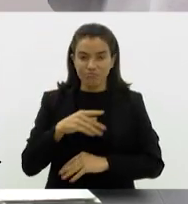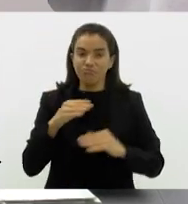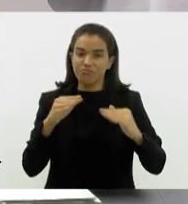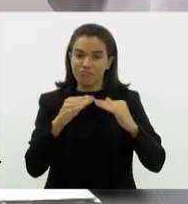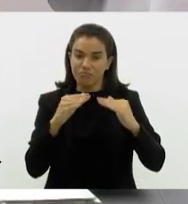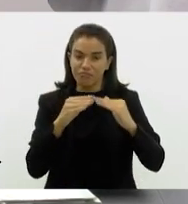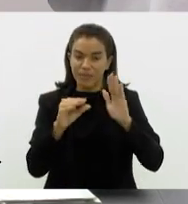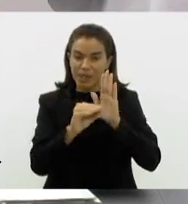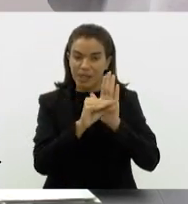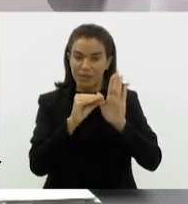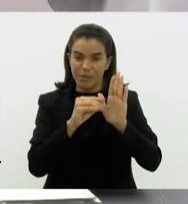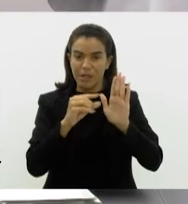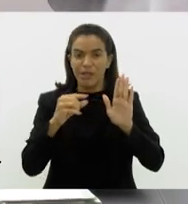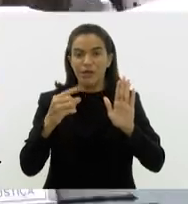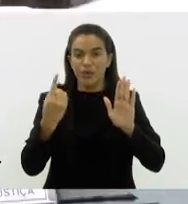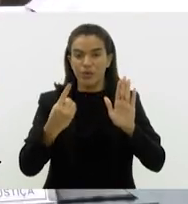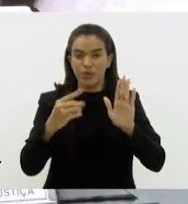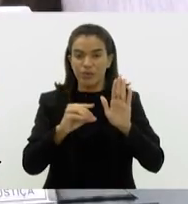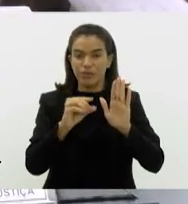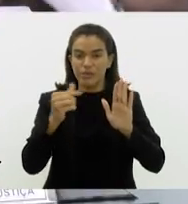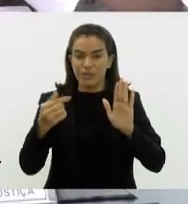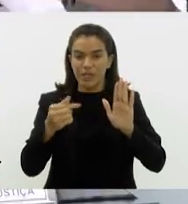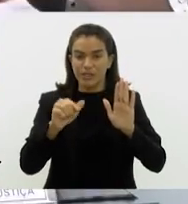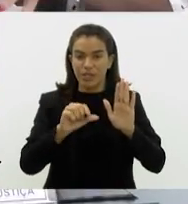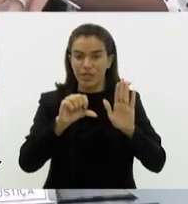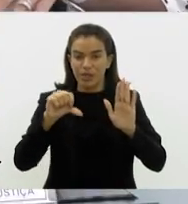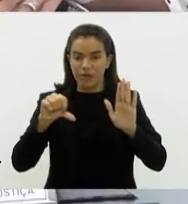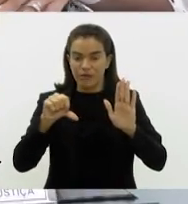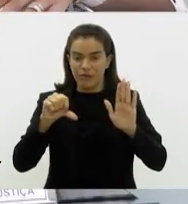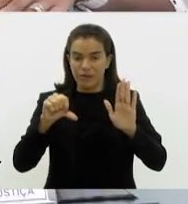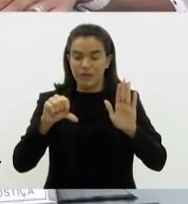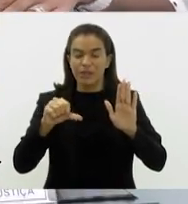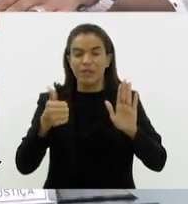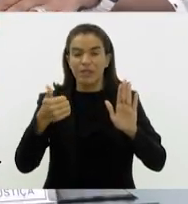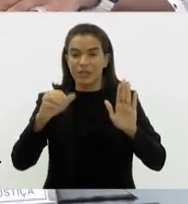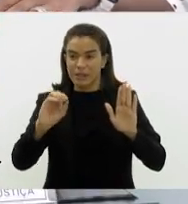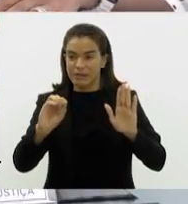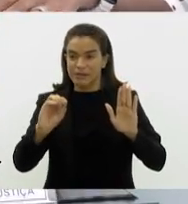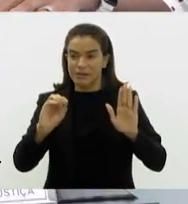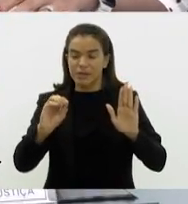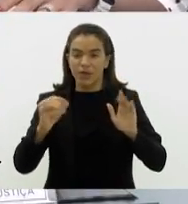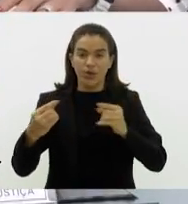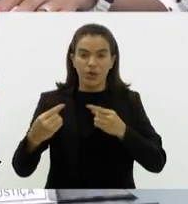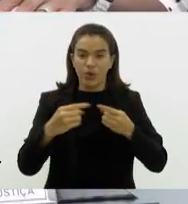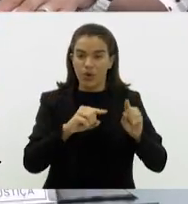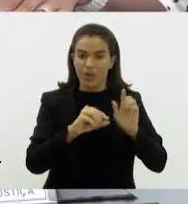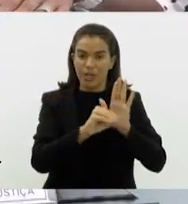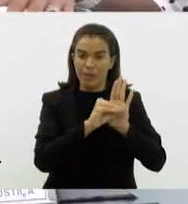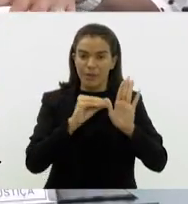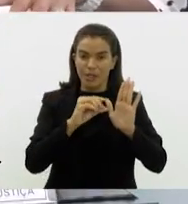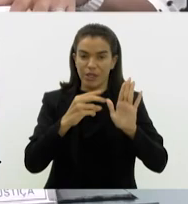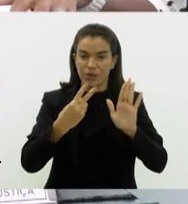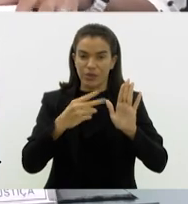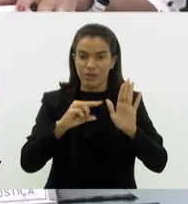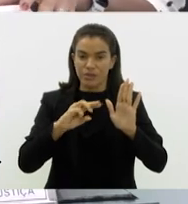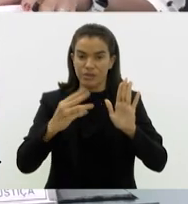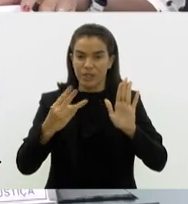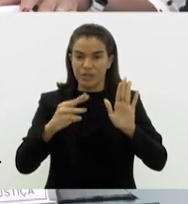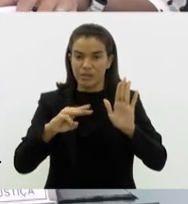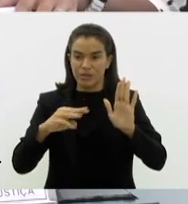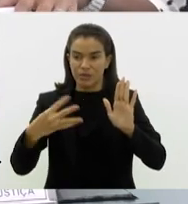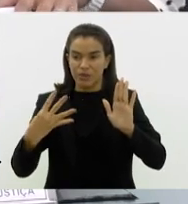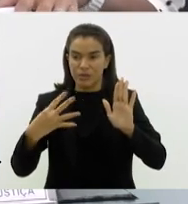favorável às emendas números 1, 7 e 9 e 10. E contrário às emendas número 2, 3,